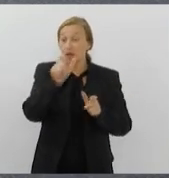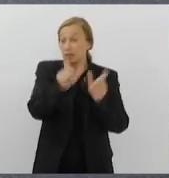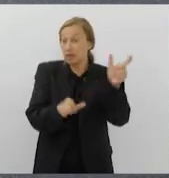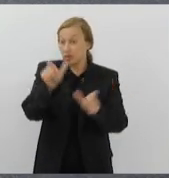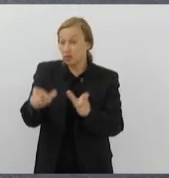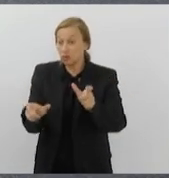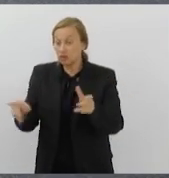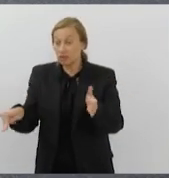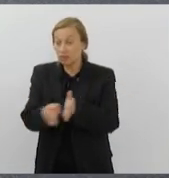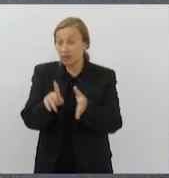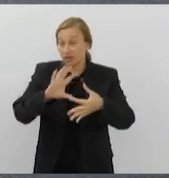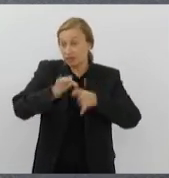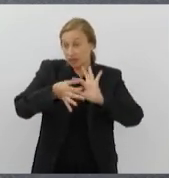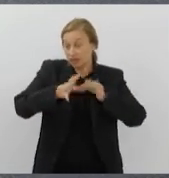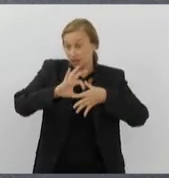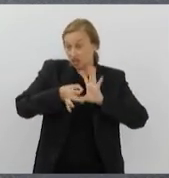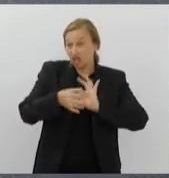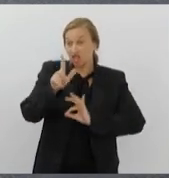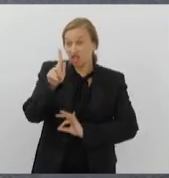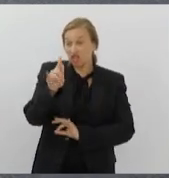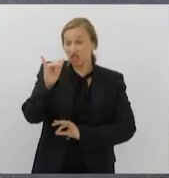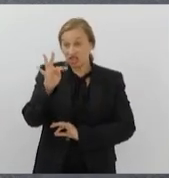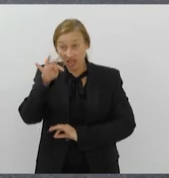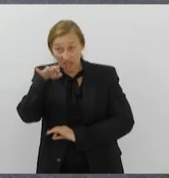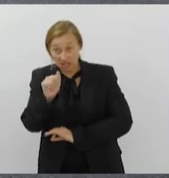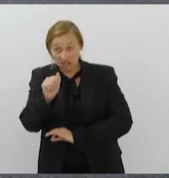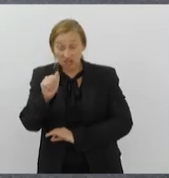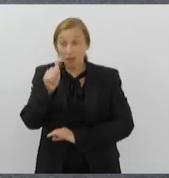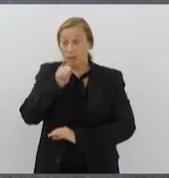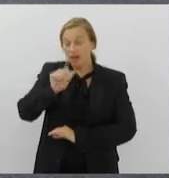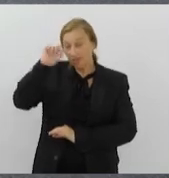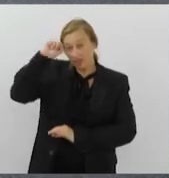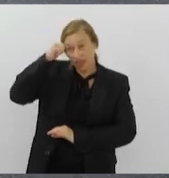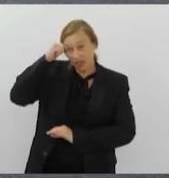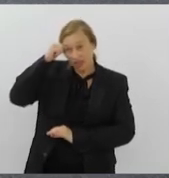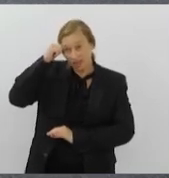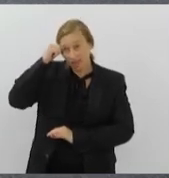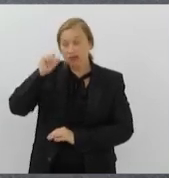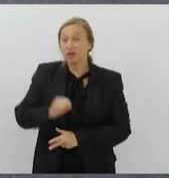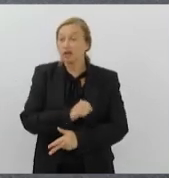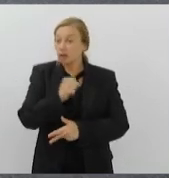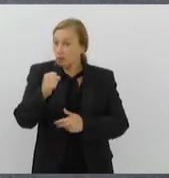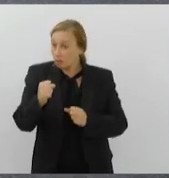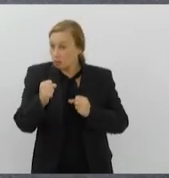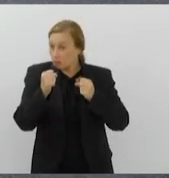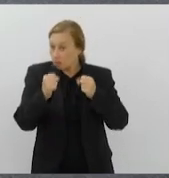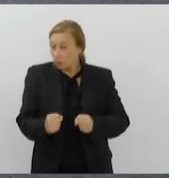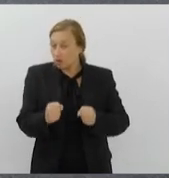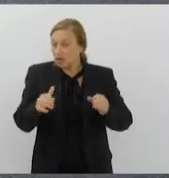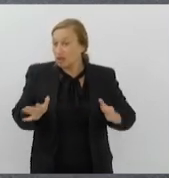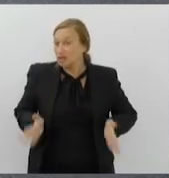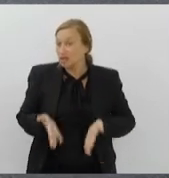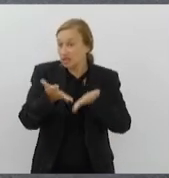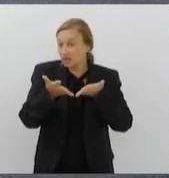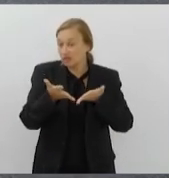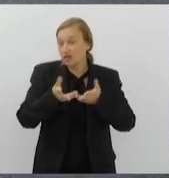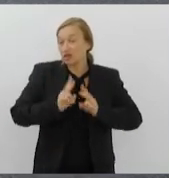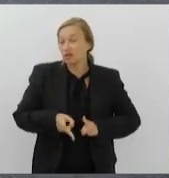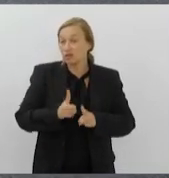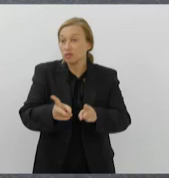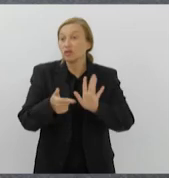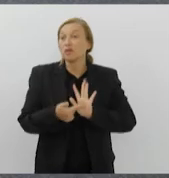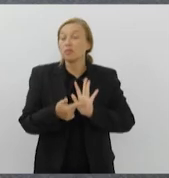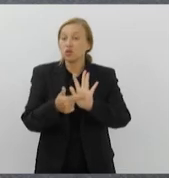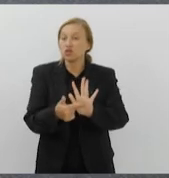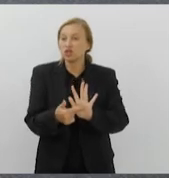não só da ginástica, mas atletas negras. E é o poder, e é poder incentivar e continuar mostrando